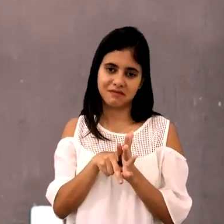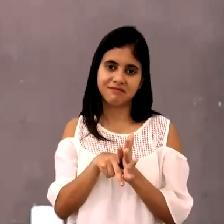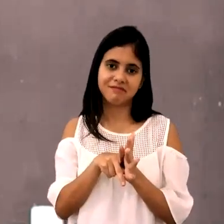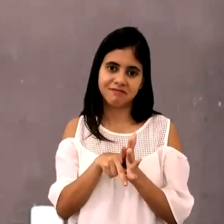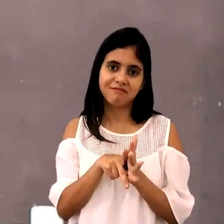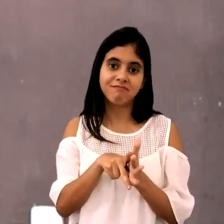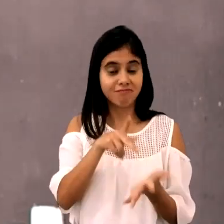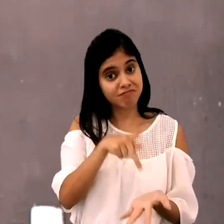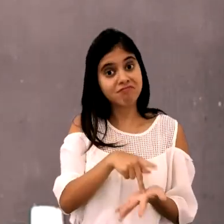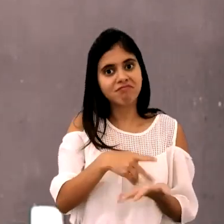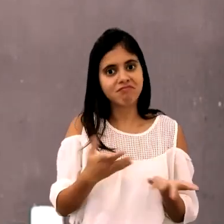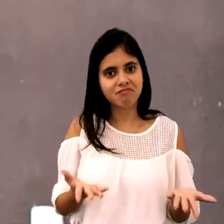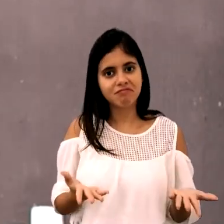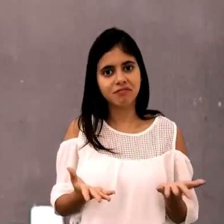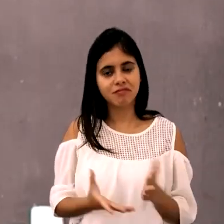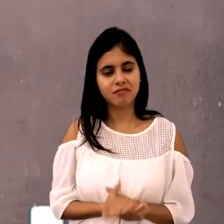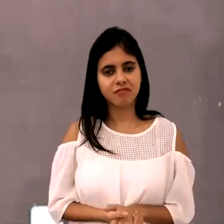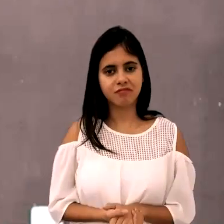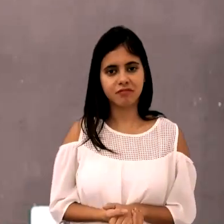Essa é a realidade.